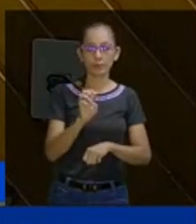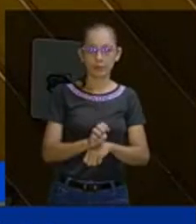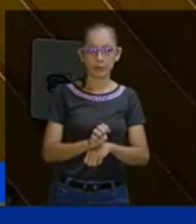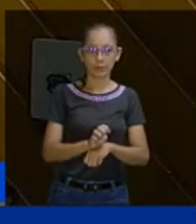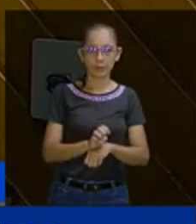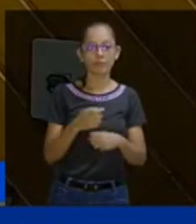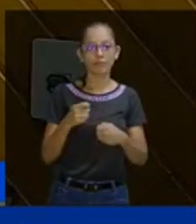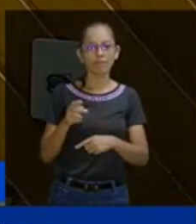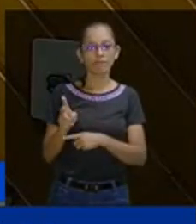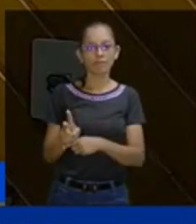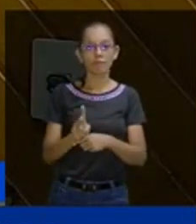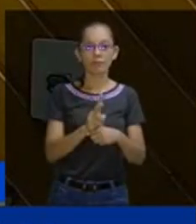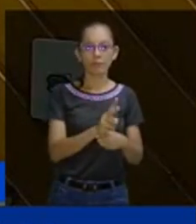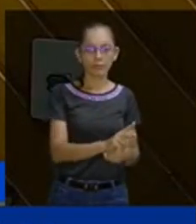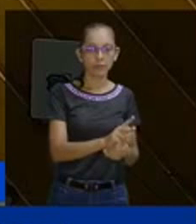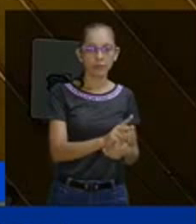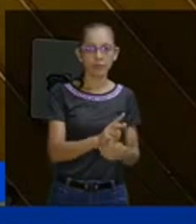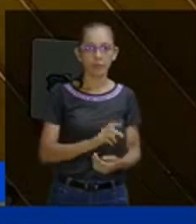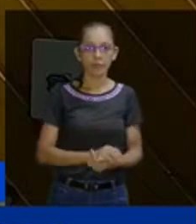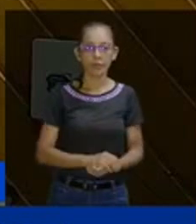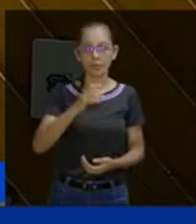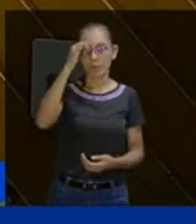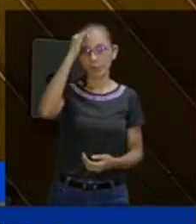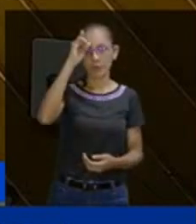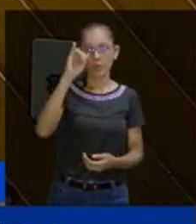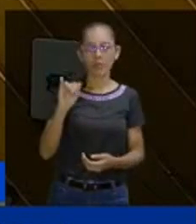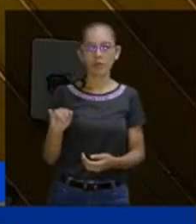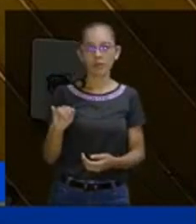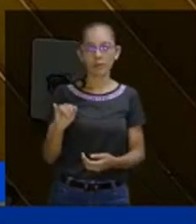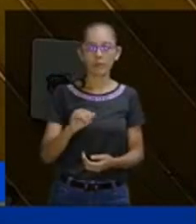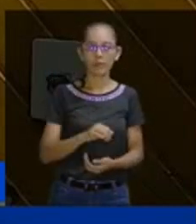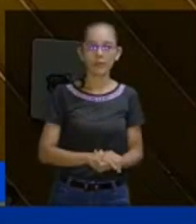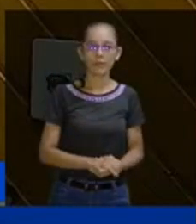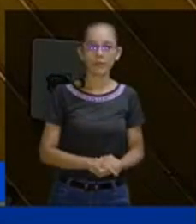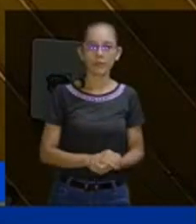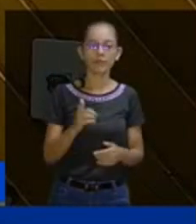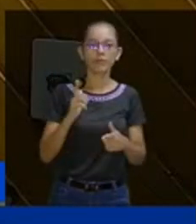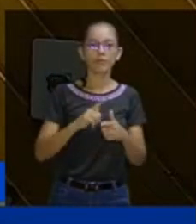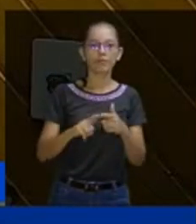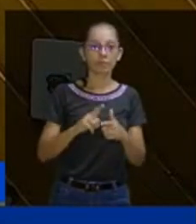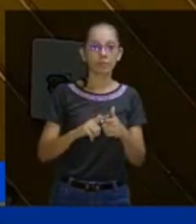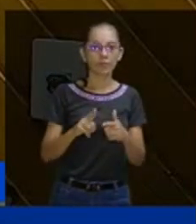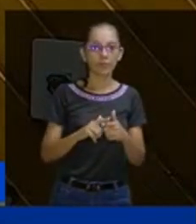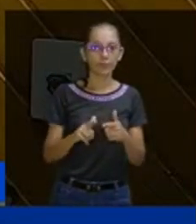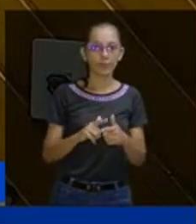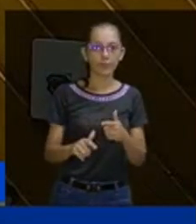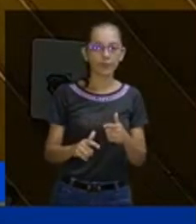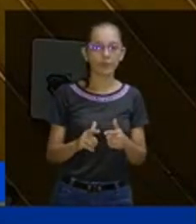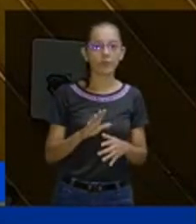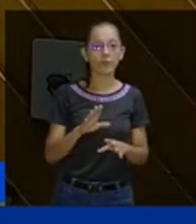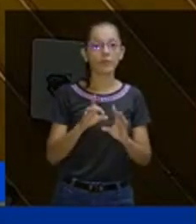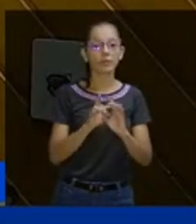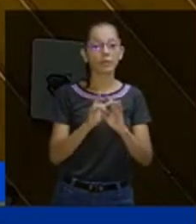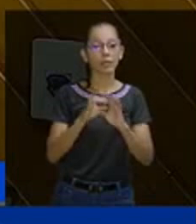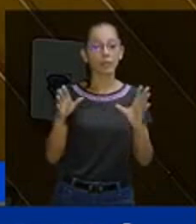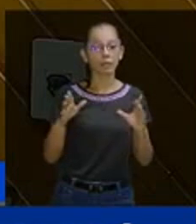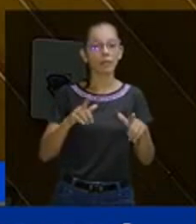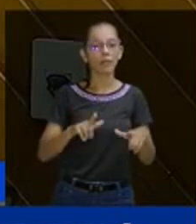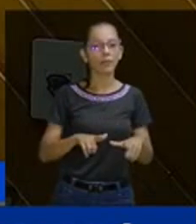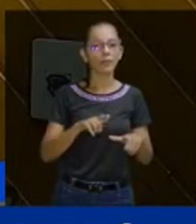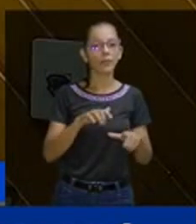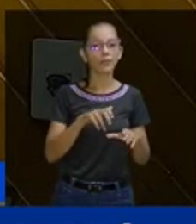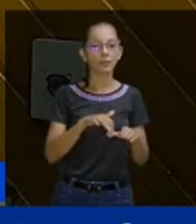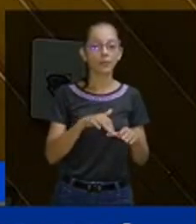todas as medidas necessárias para assegurar a liberdade e a lisura do processo eleitoral. A prisão preventiva,